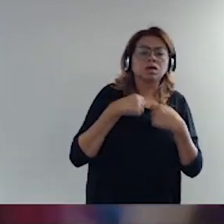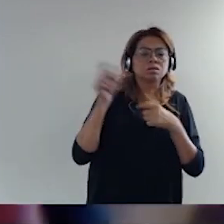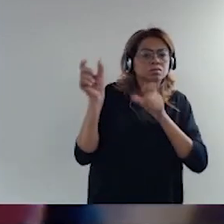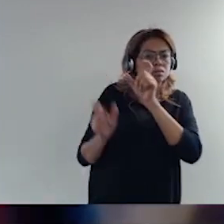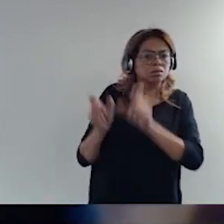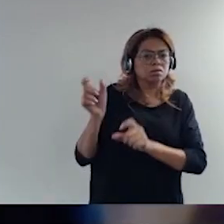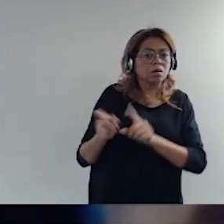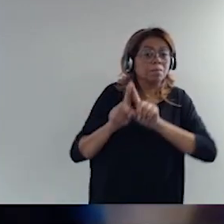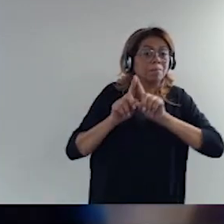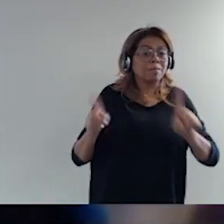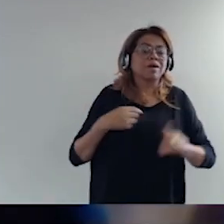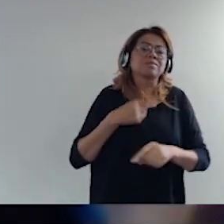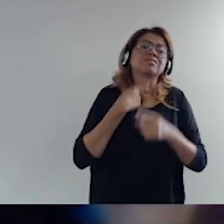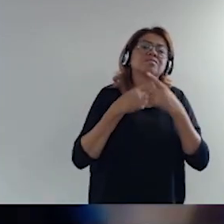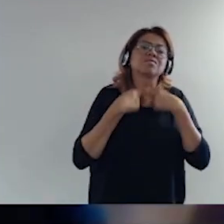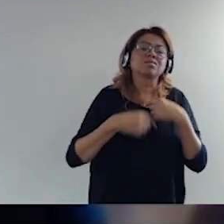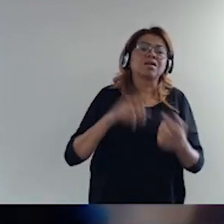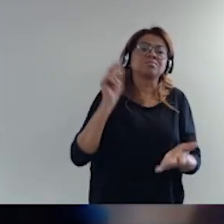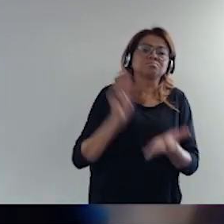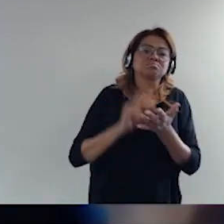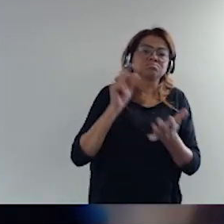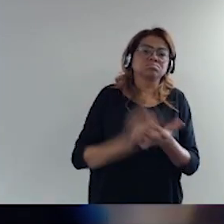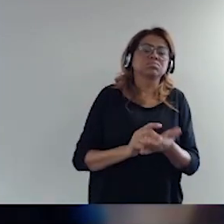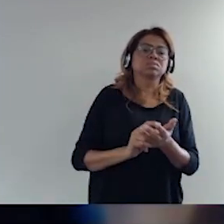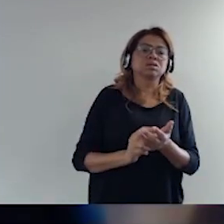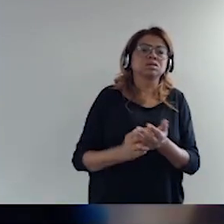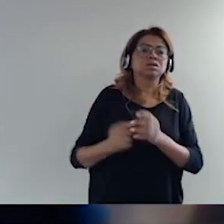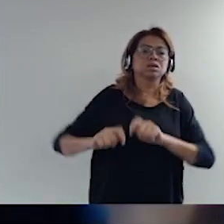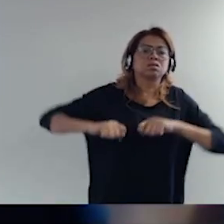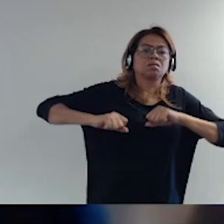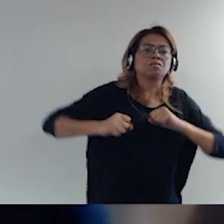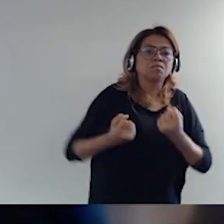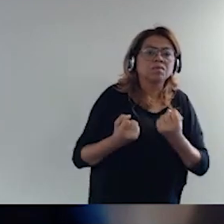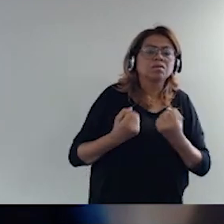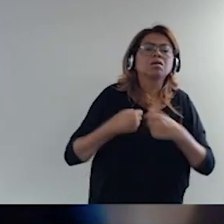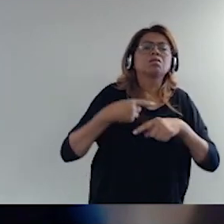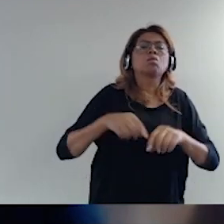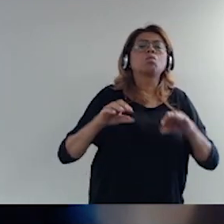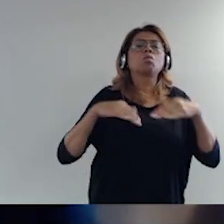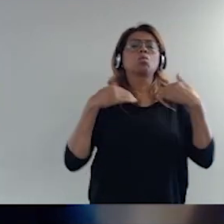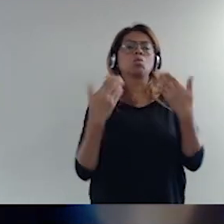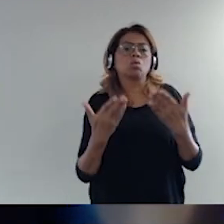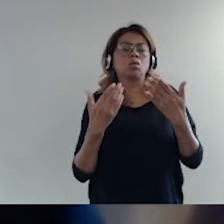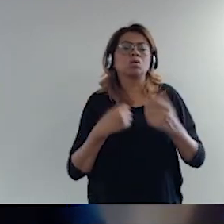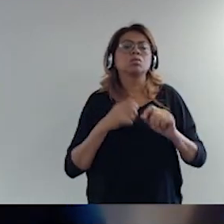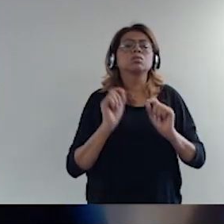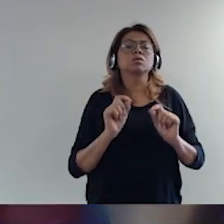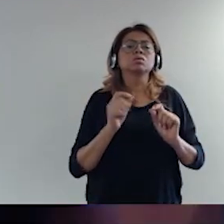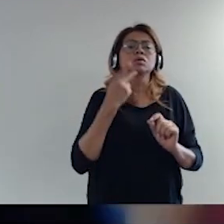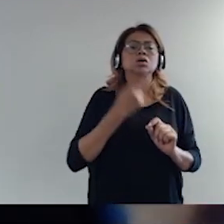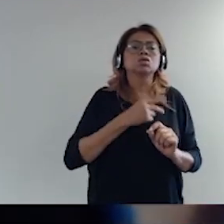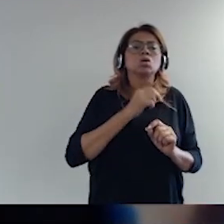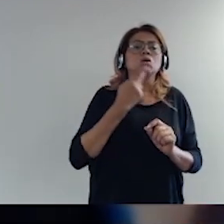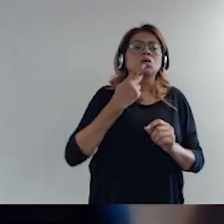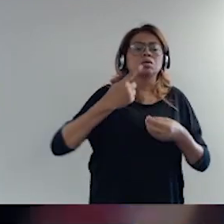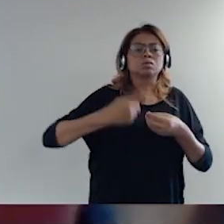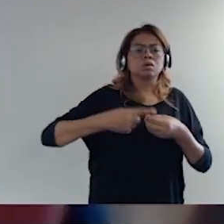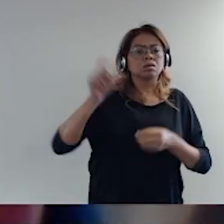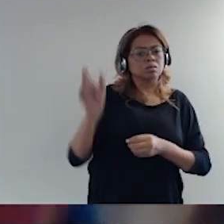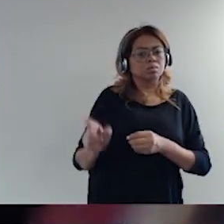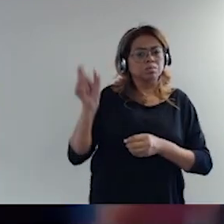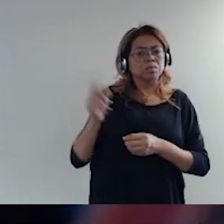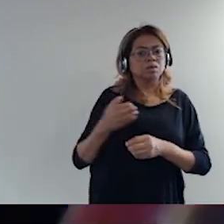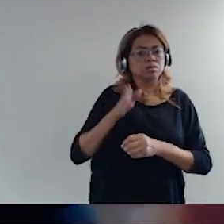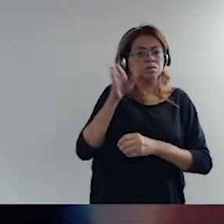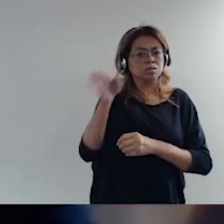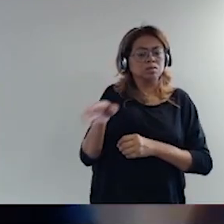A predominância do interesse que a Constituição definiu é justamente essa, né, do cidadão em si. Mas